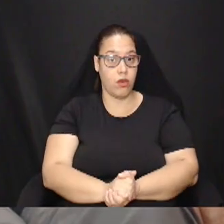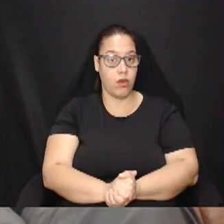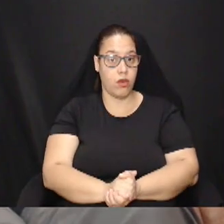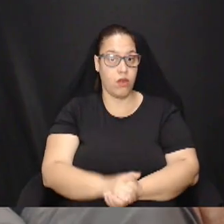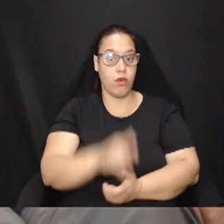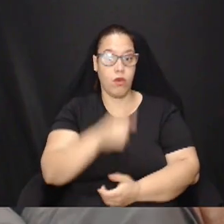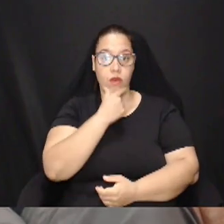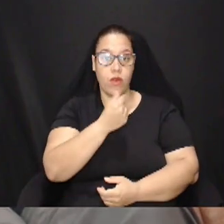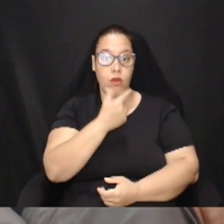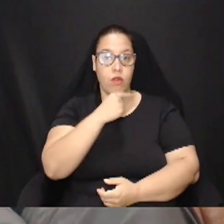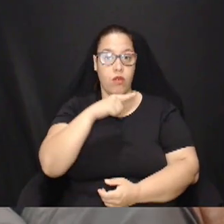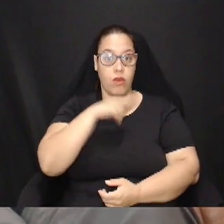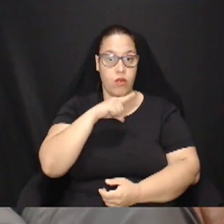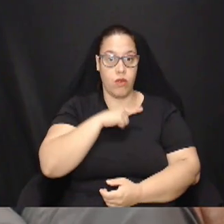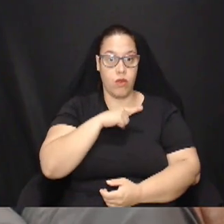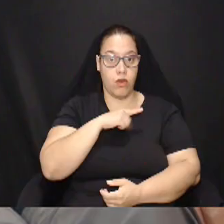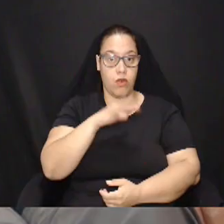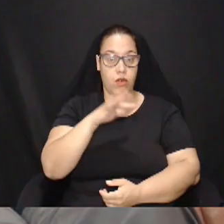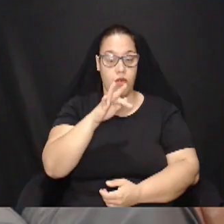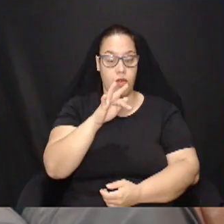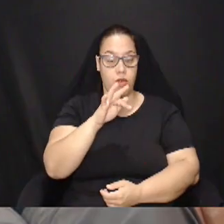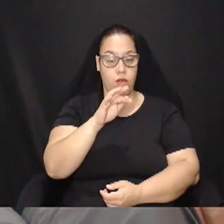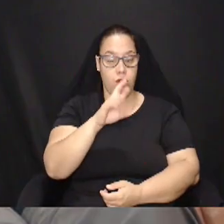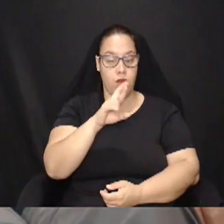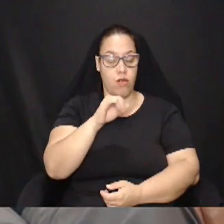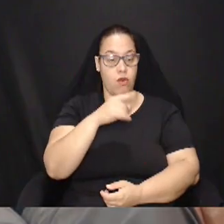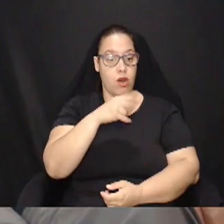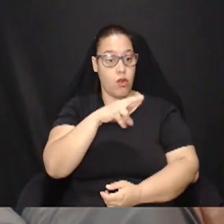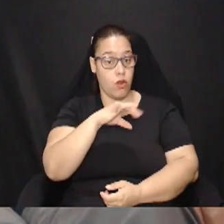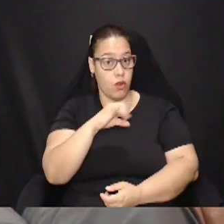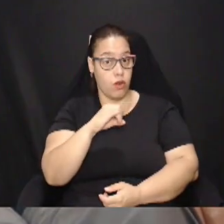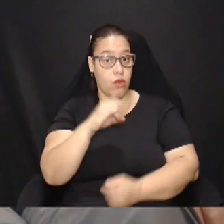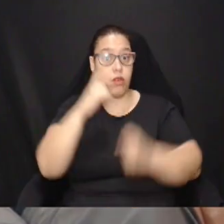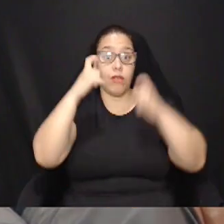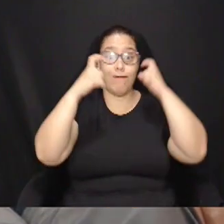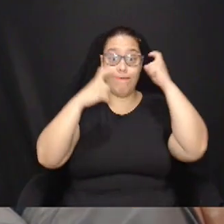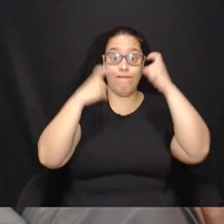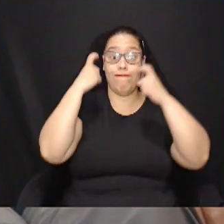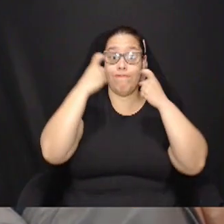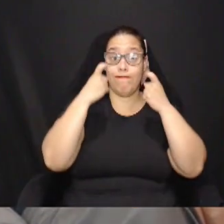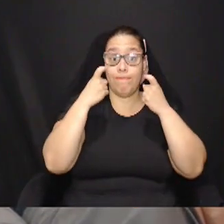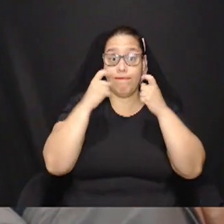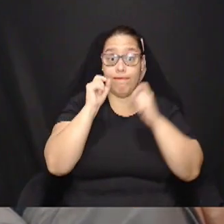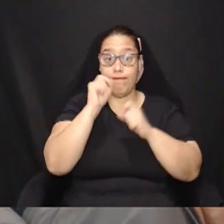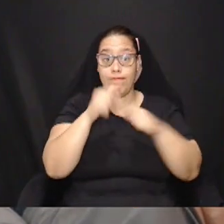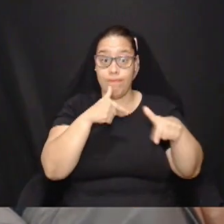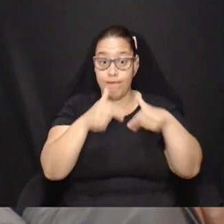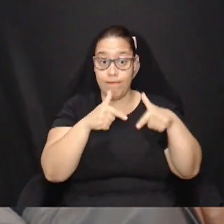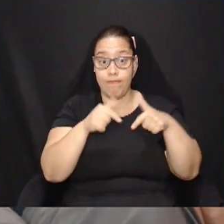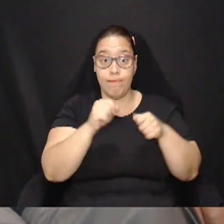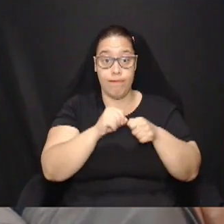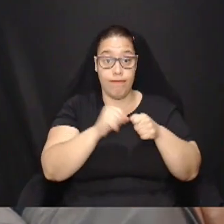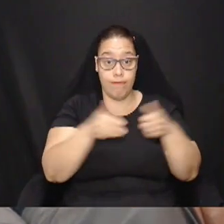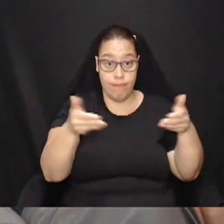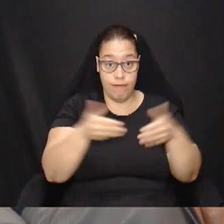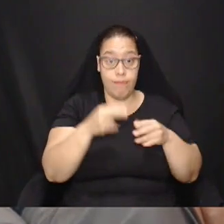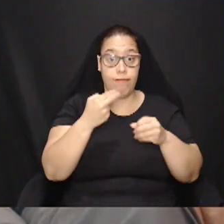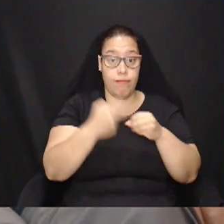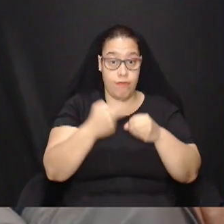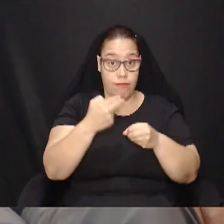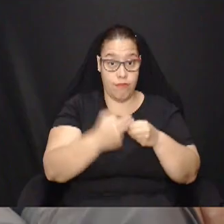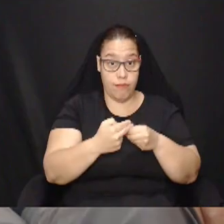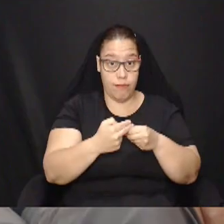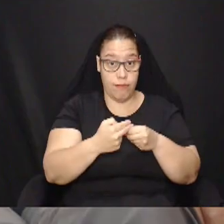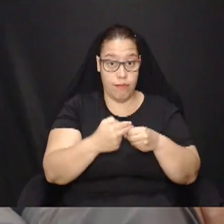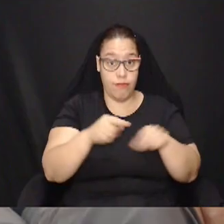dificilmente vai ter esse tipo de Exato. preocupação. Então, o trabalho que eu tenho feito agora na Unicamp também